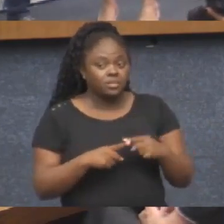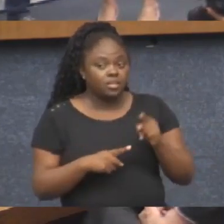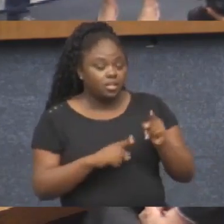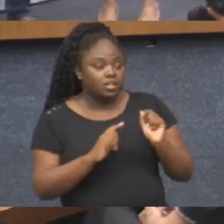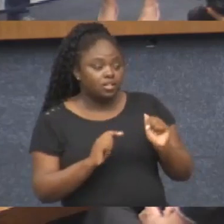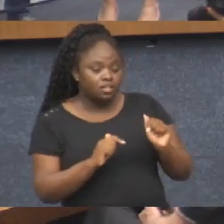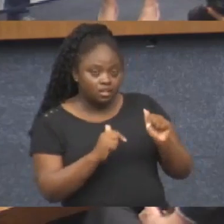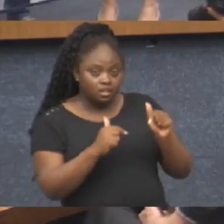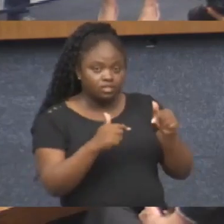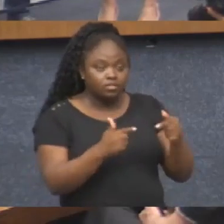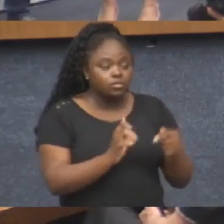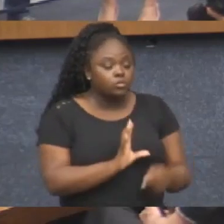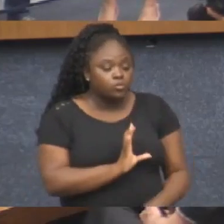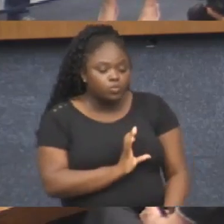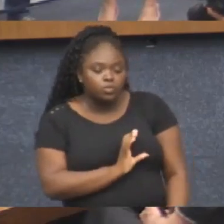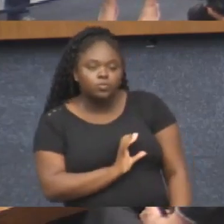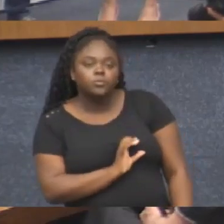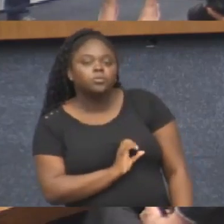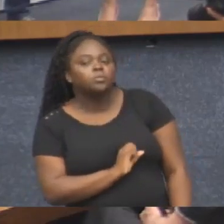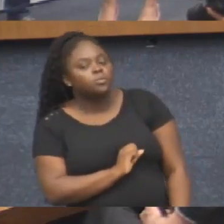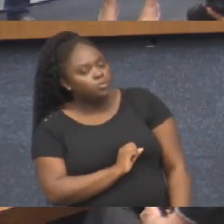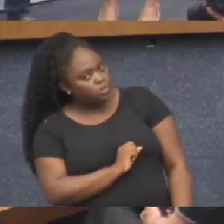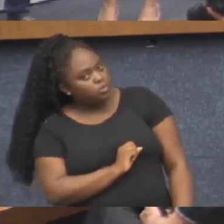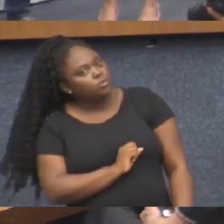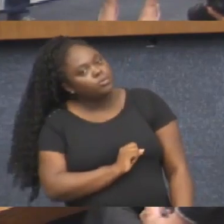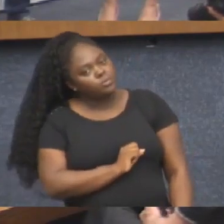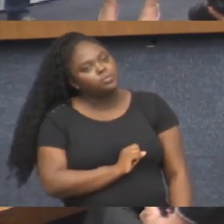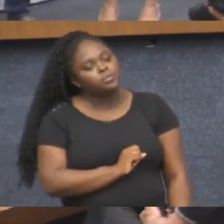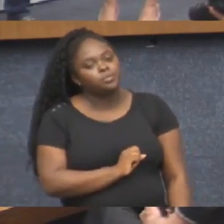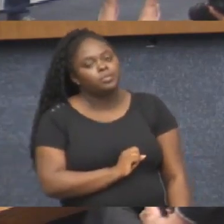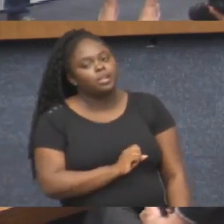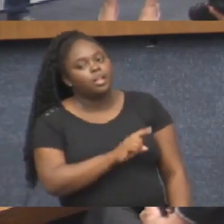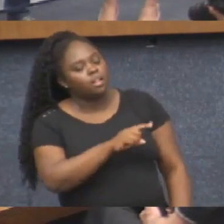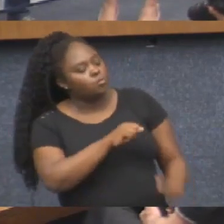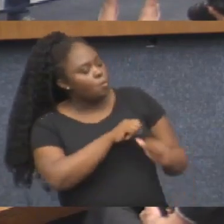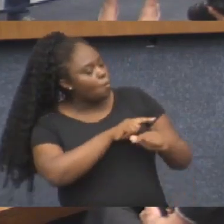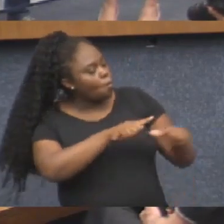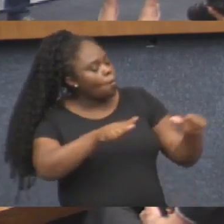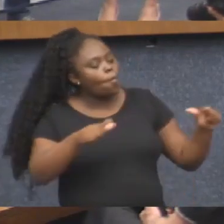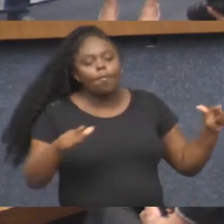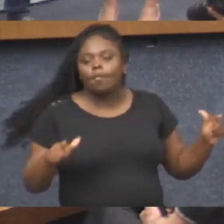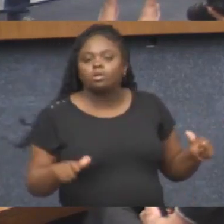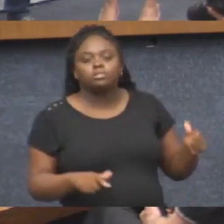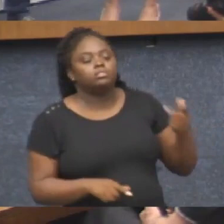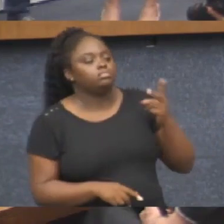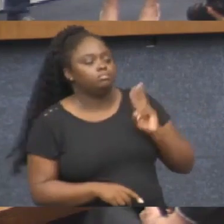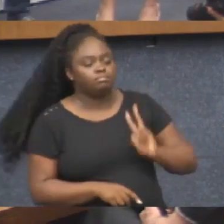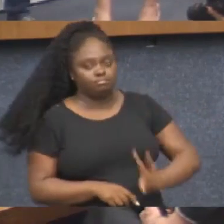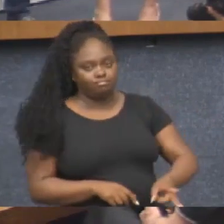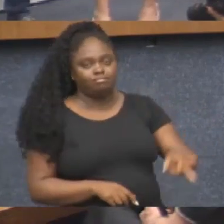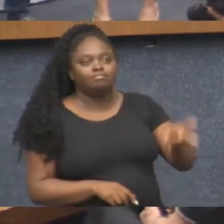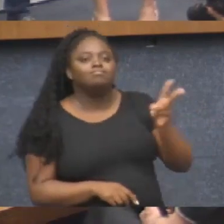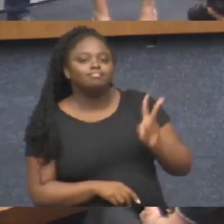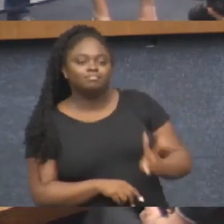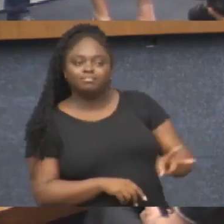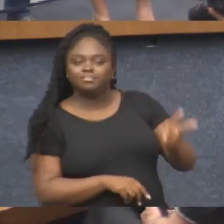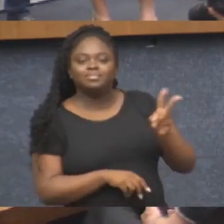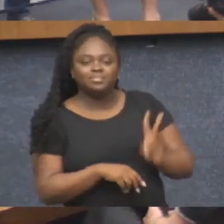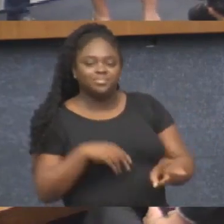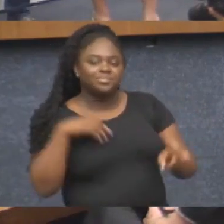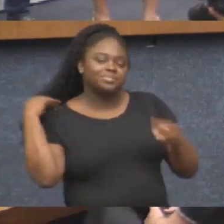ela faz com muito amor. Fica até tarde, a unidade fica vazia e ela ali fica ali